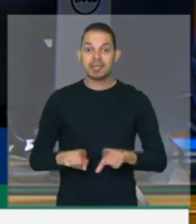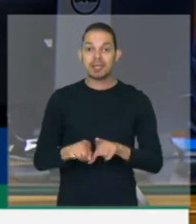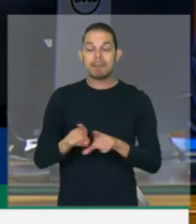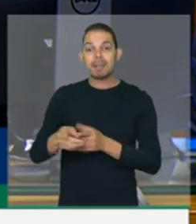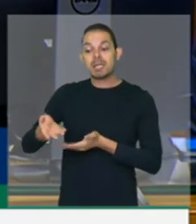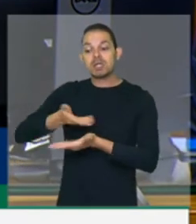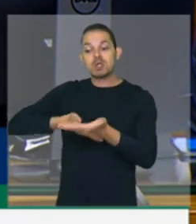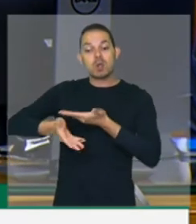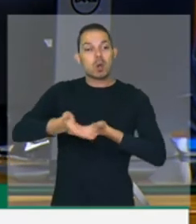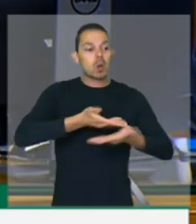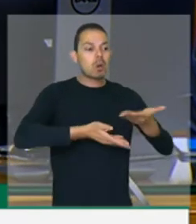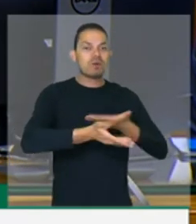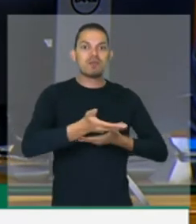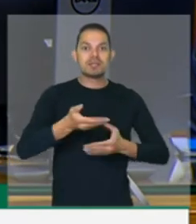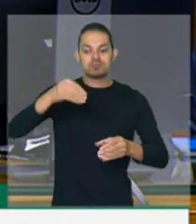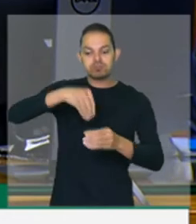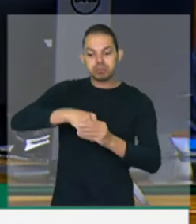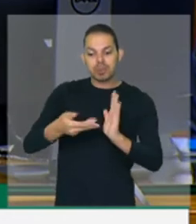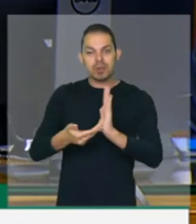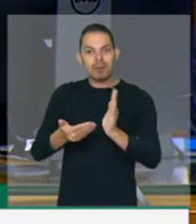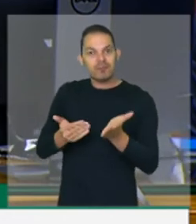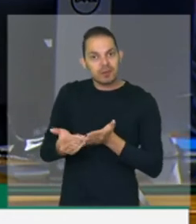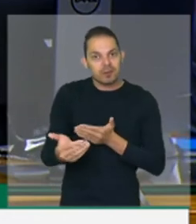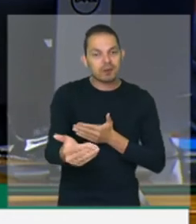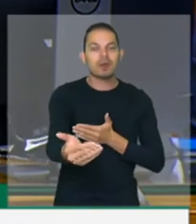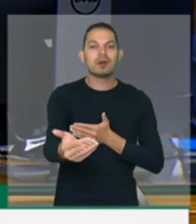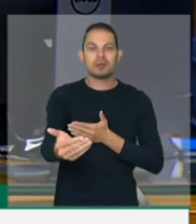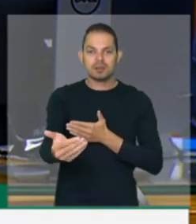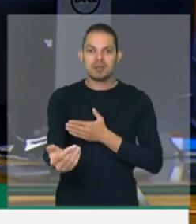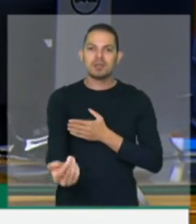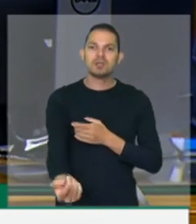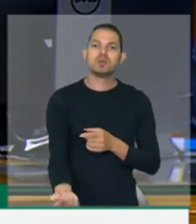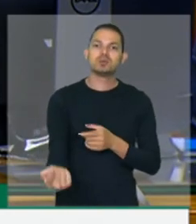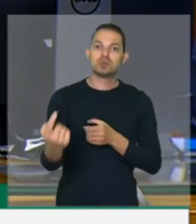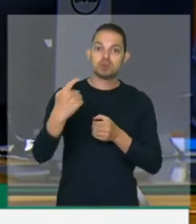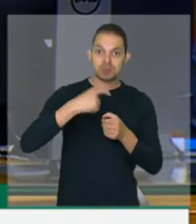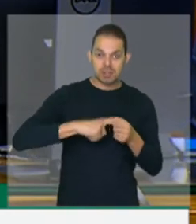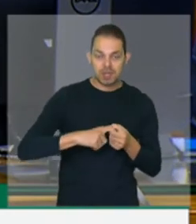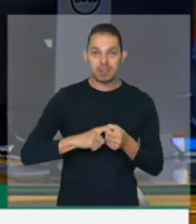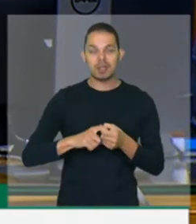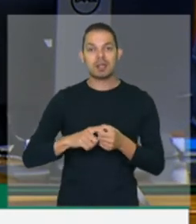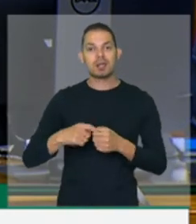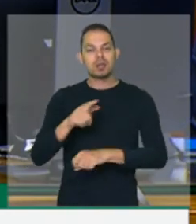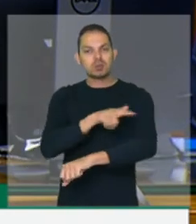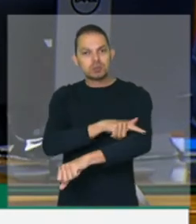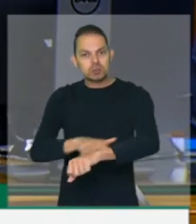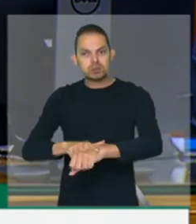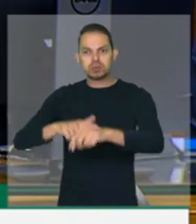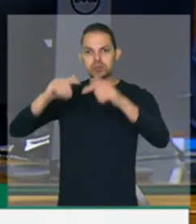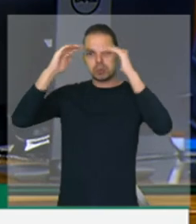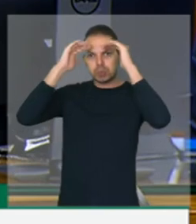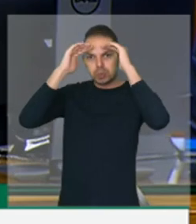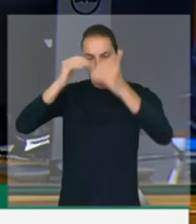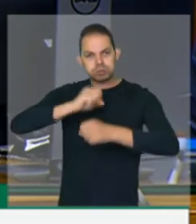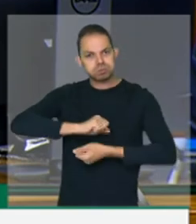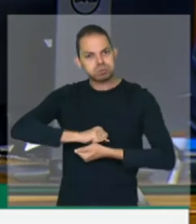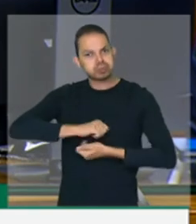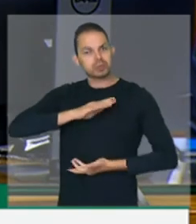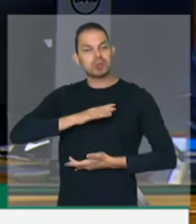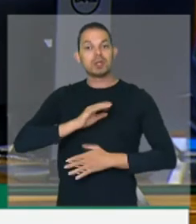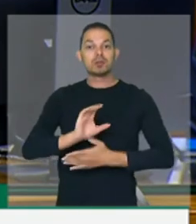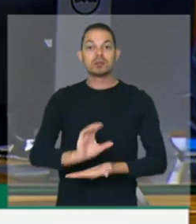convivência internos da agora para frente, que trarão de volta maior urbanidade, respeito e empoderamento do Conselho